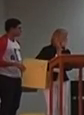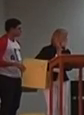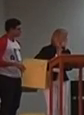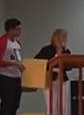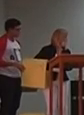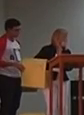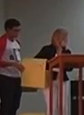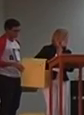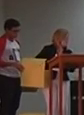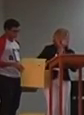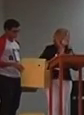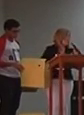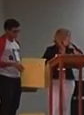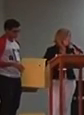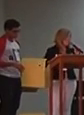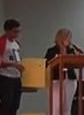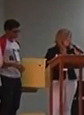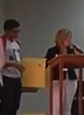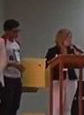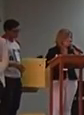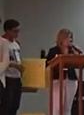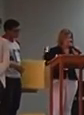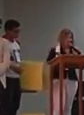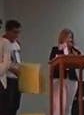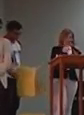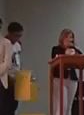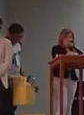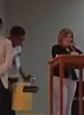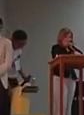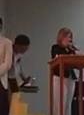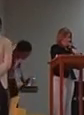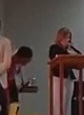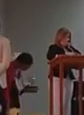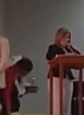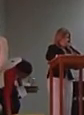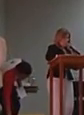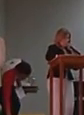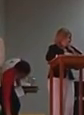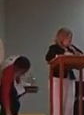poderá. Não poderá.